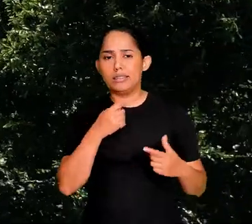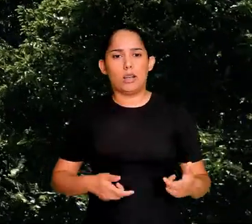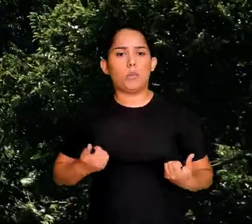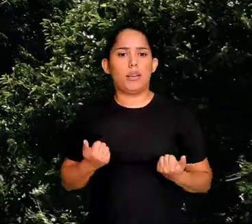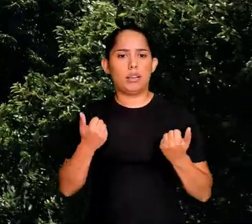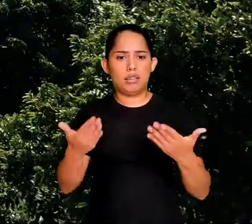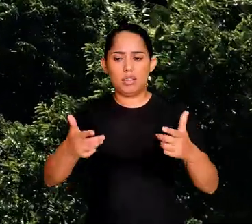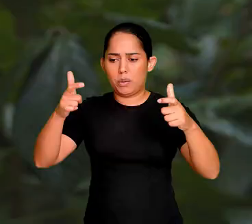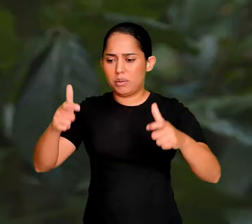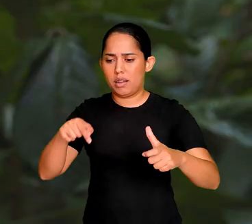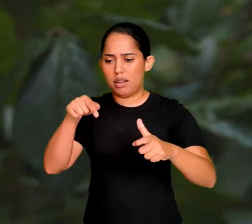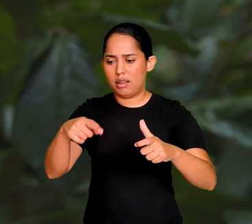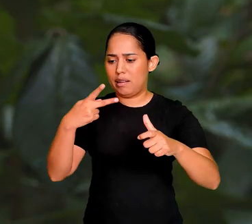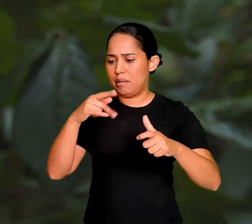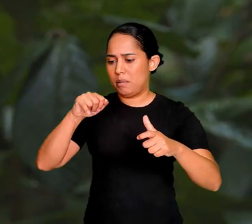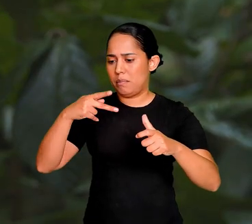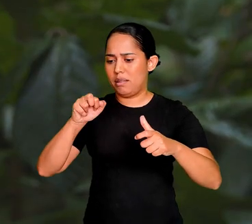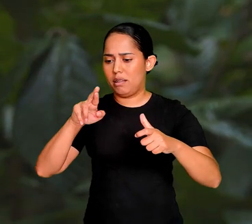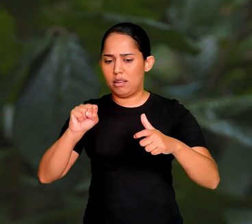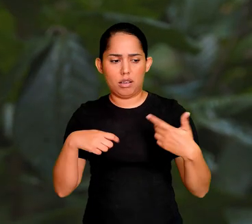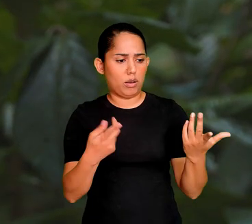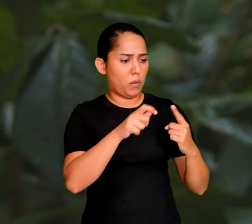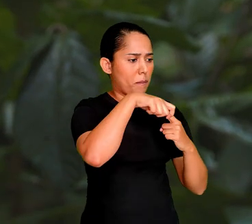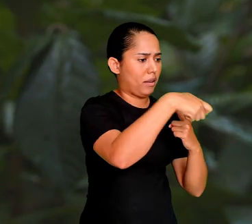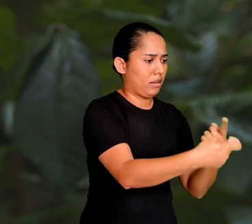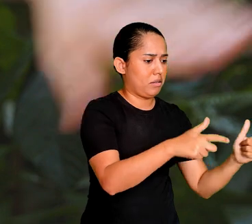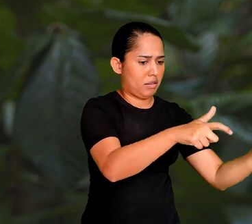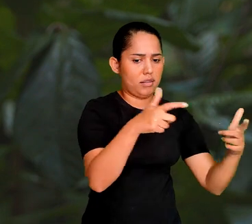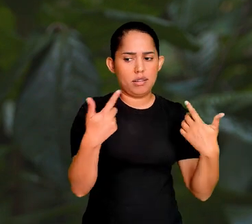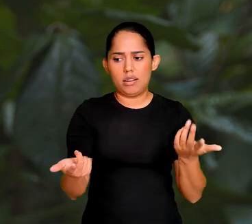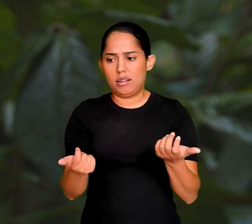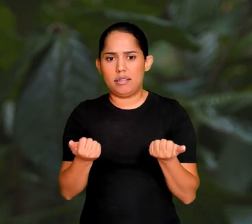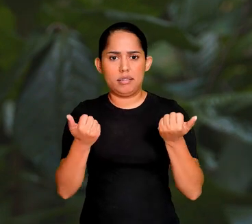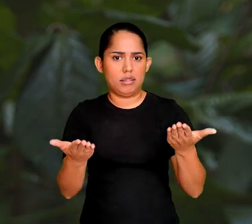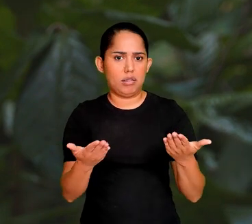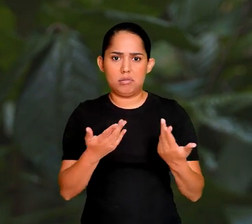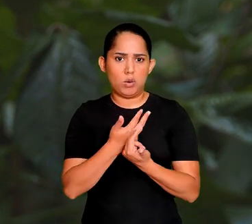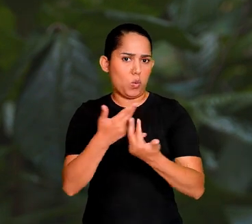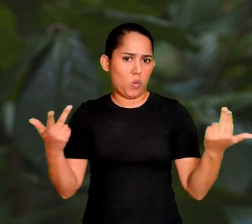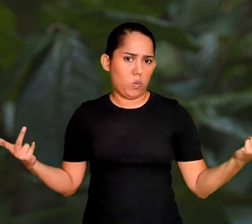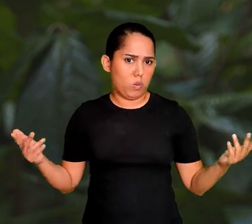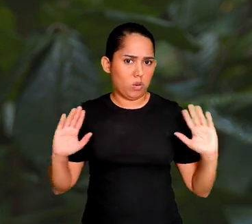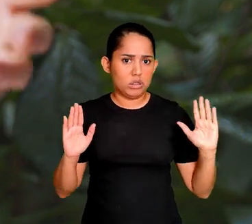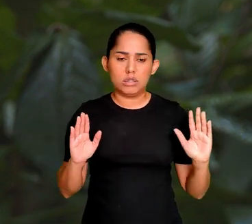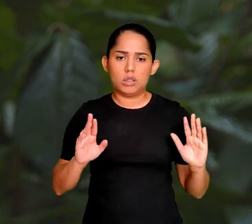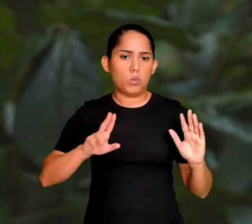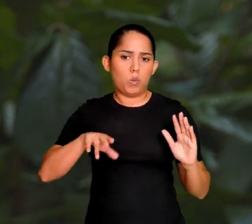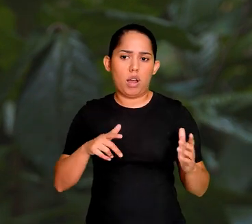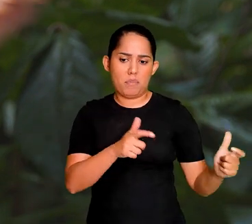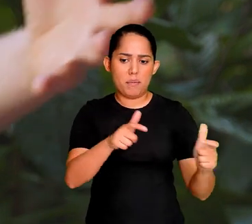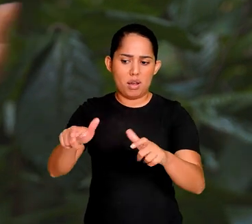tipo um lote de pinheiros, um lote de bananas, um lote de sei lá o quê. Não, foi